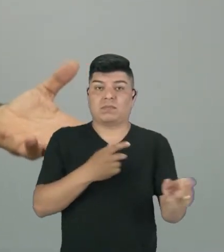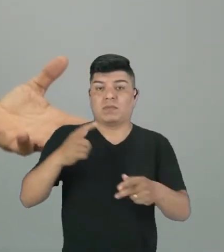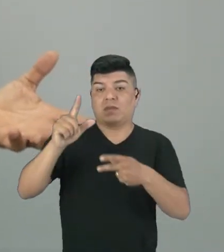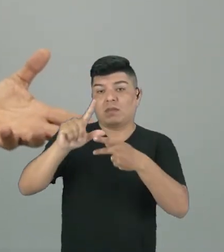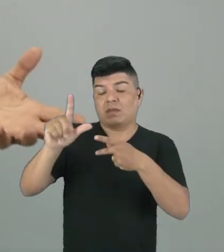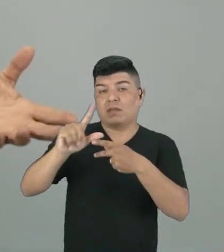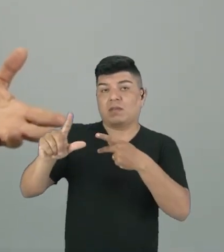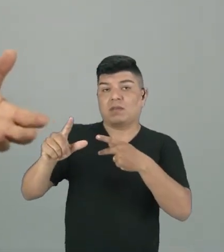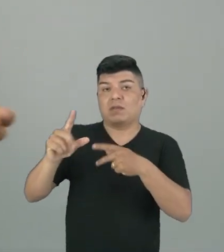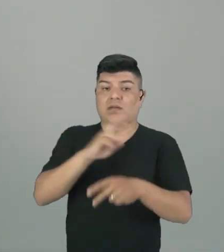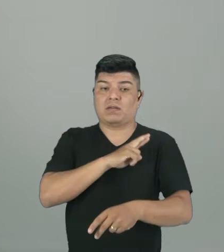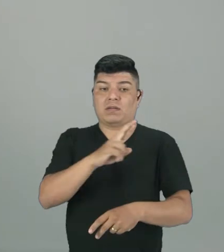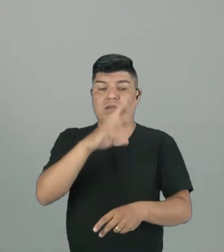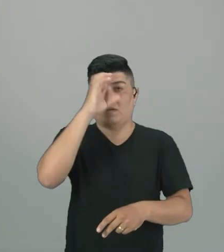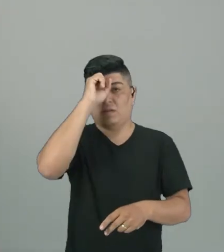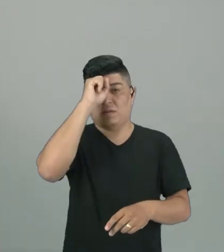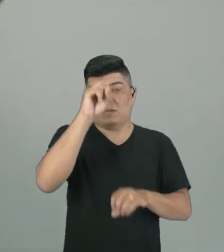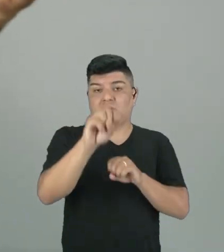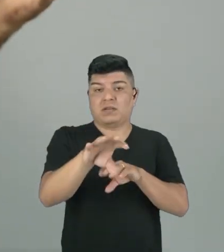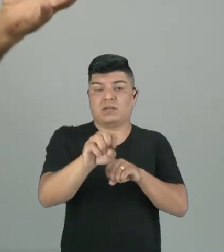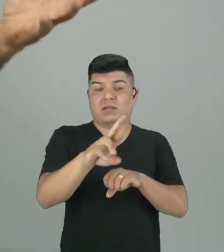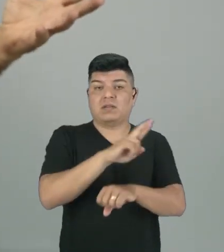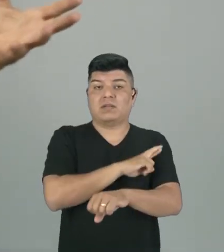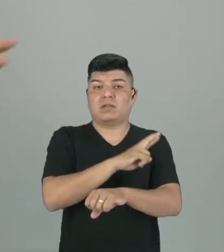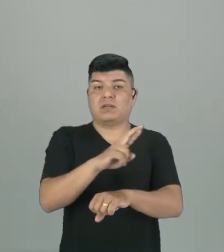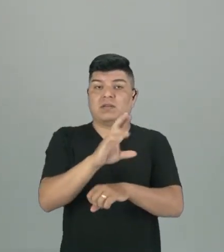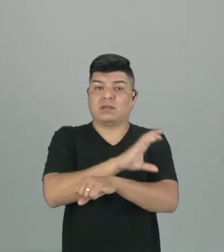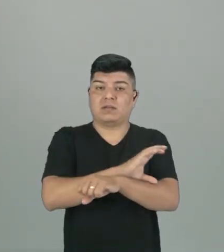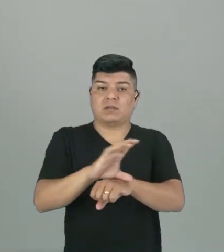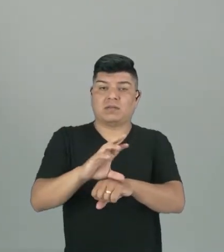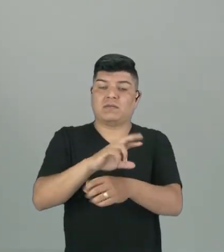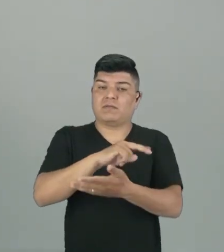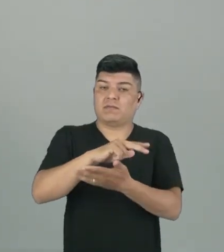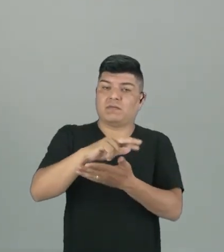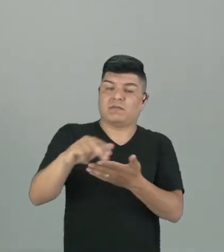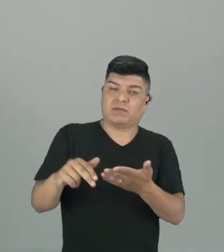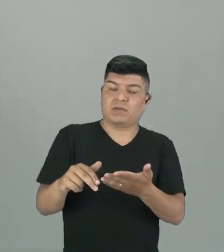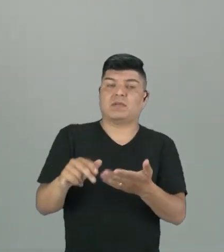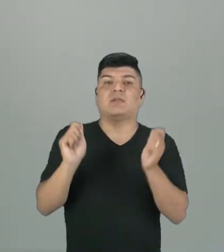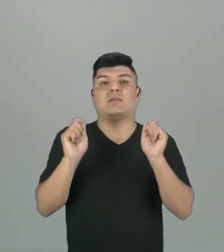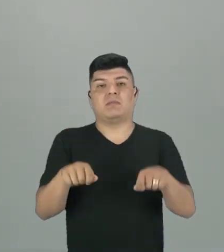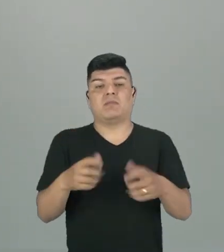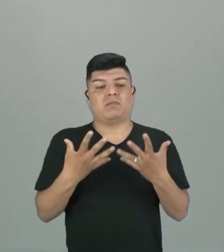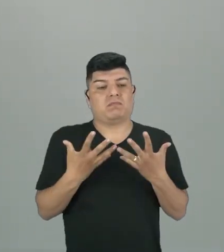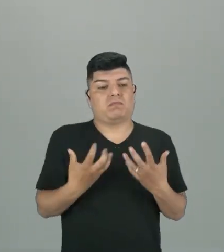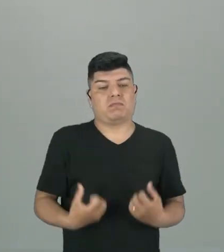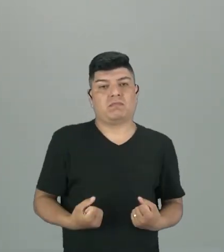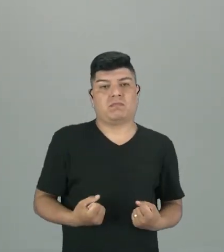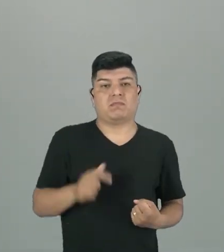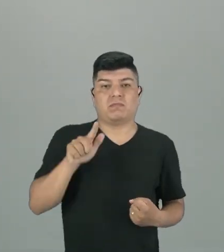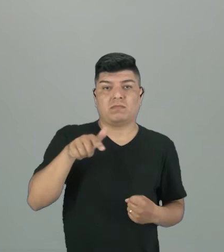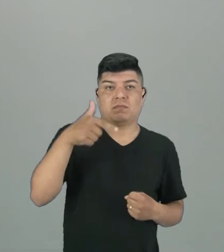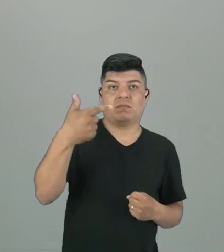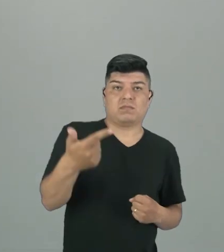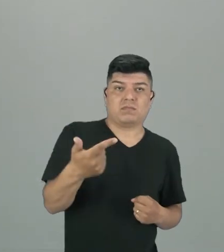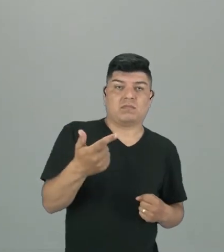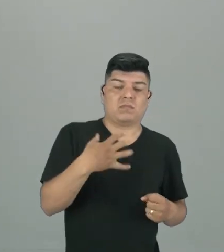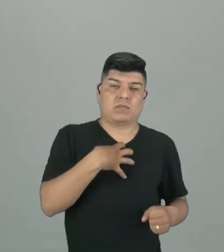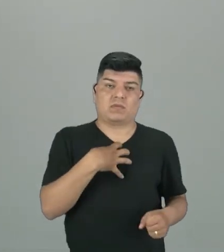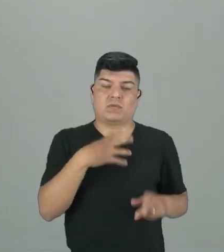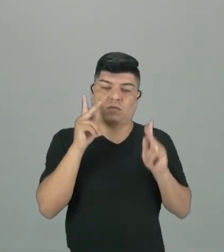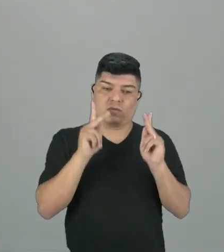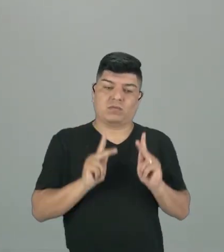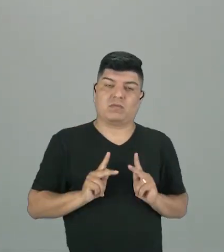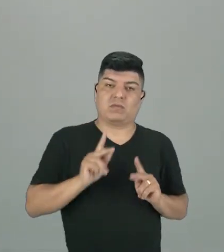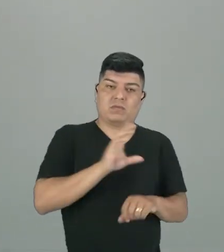já aprende no ensino religioso, e cultural, há diversas culturas. Eu posso não aceitar determinado comportamento